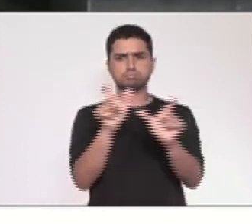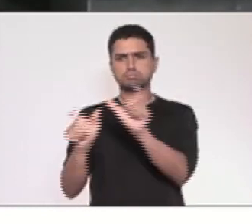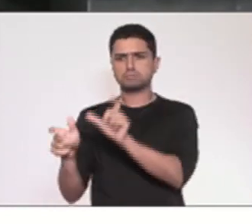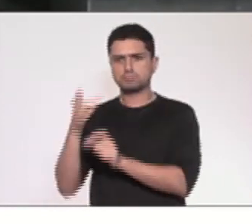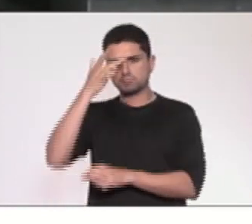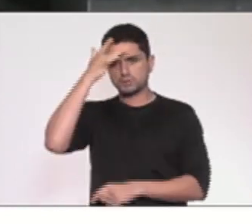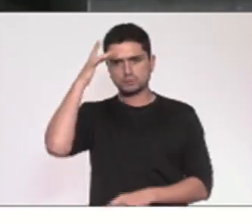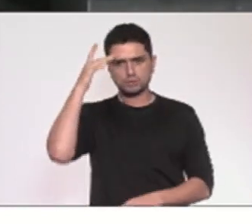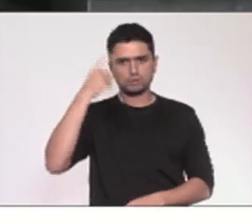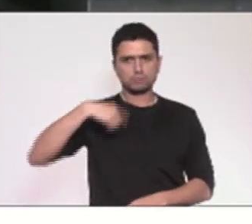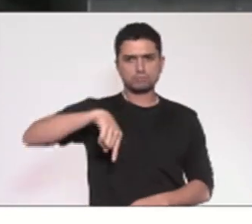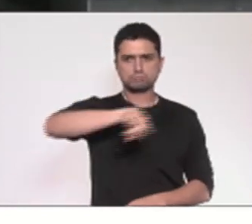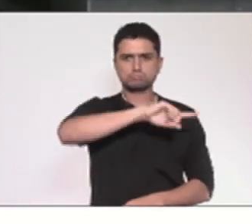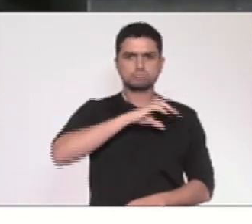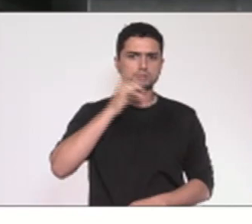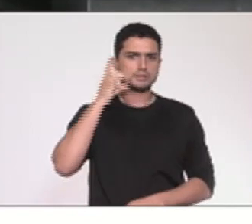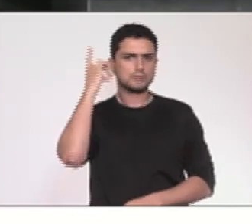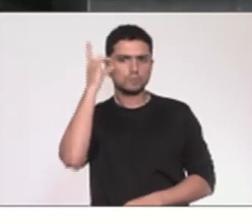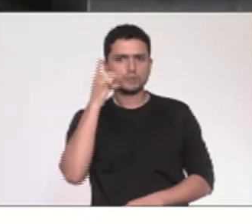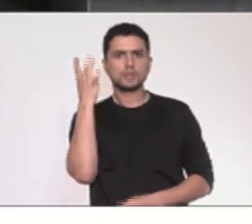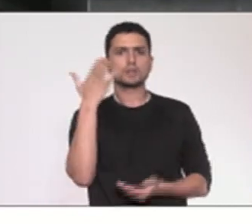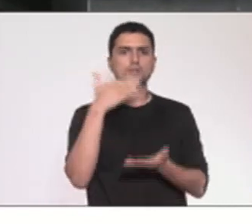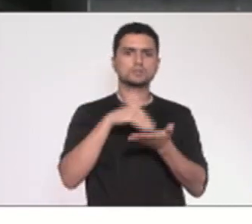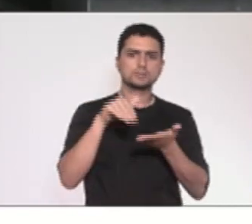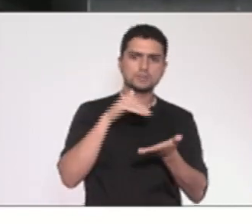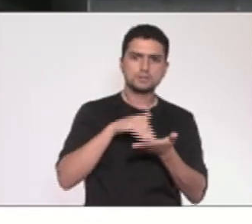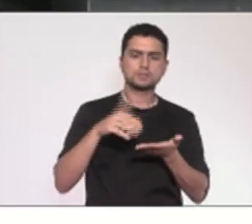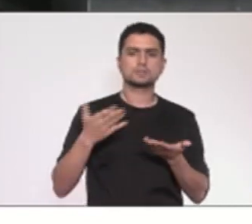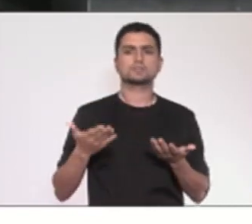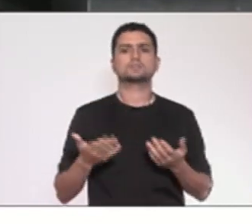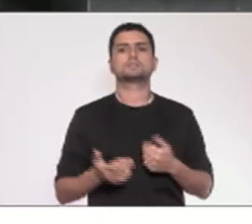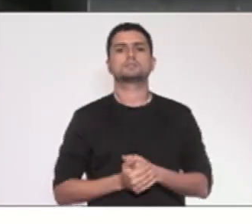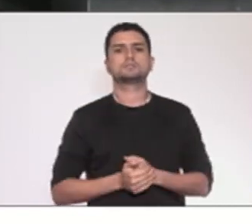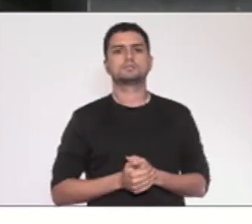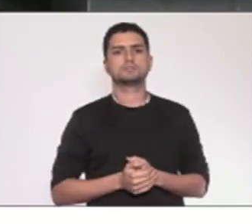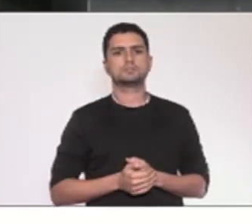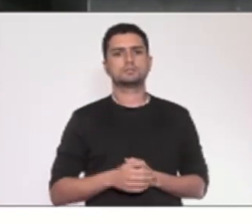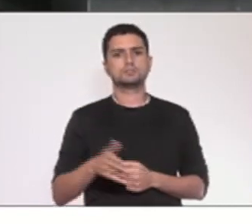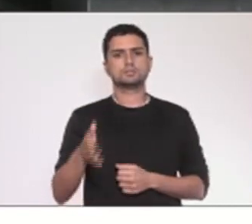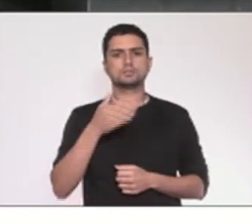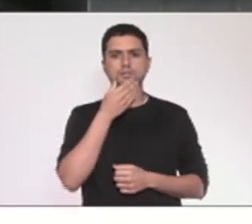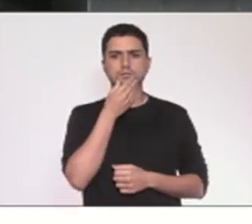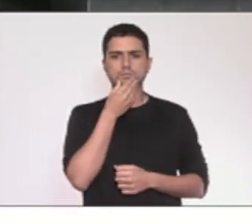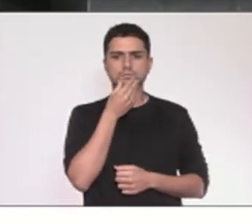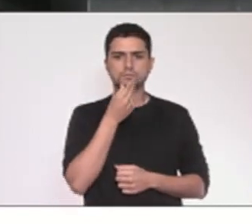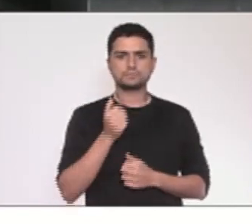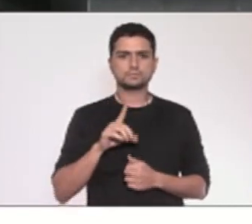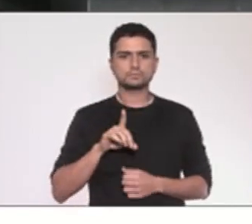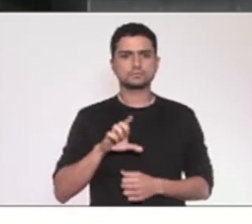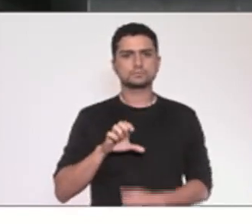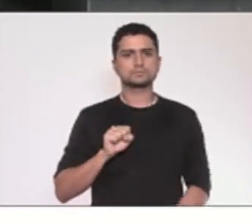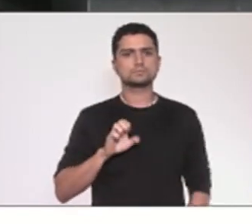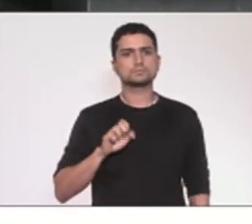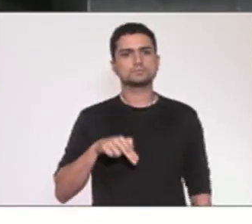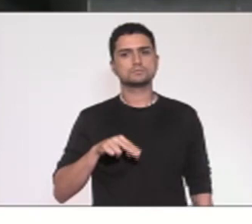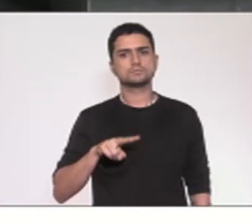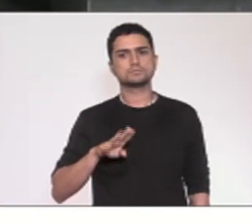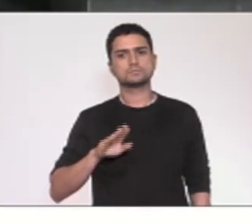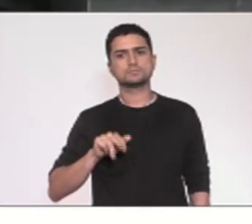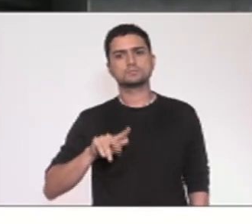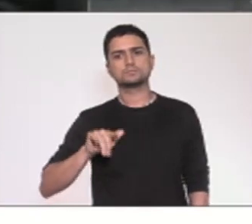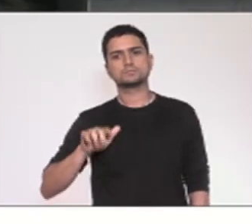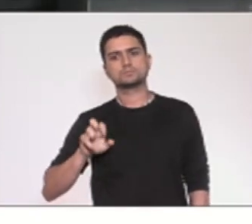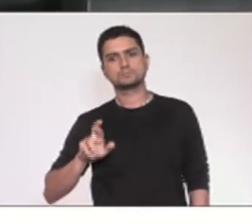deputados, vejo alguns deputados aqui, doutora Giselda, desembargador Boente, desembargador Giselda, membros do